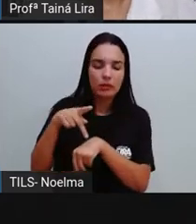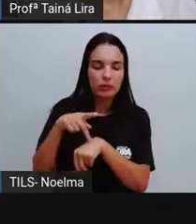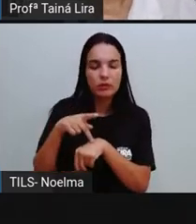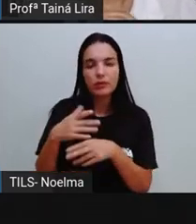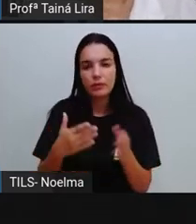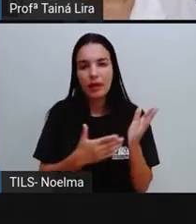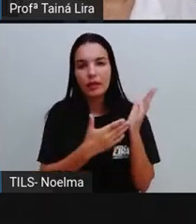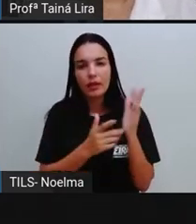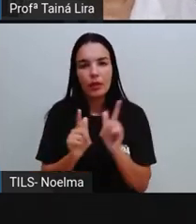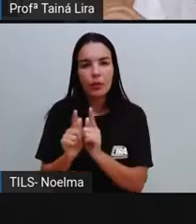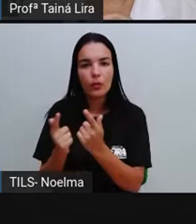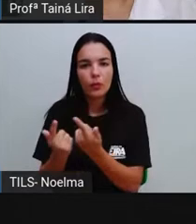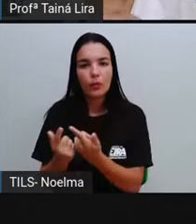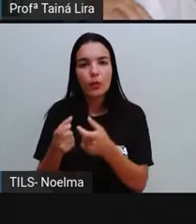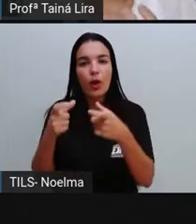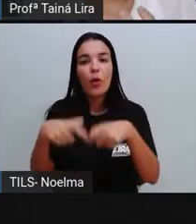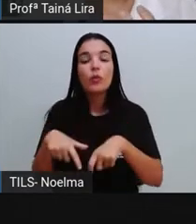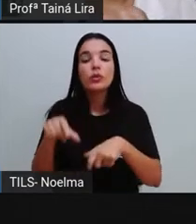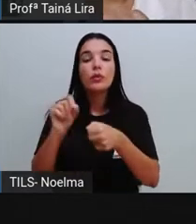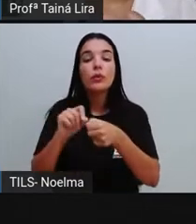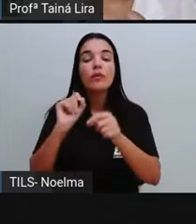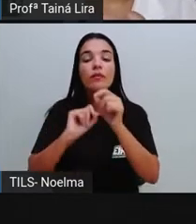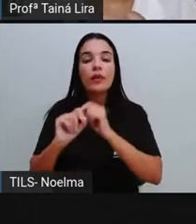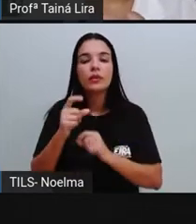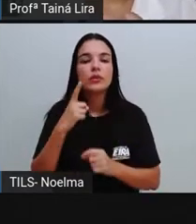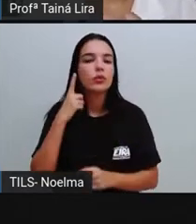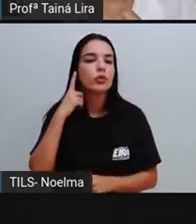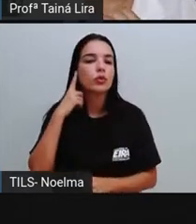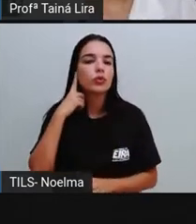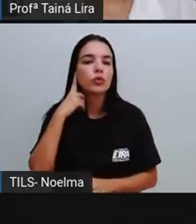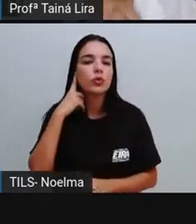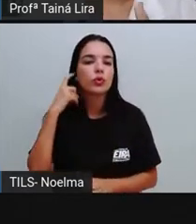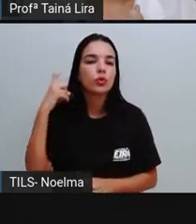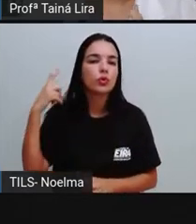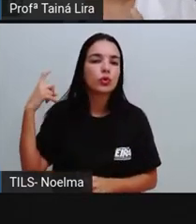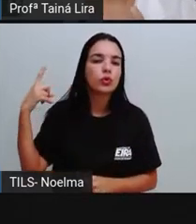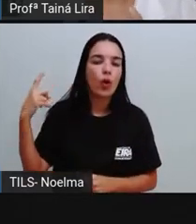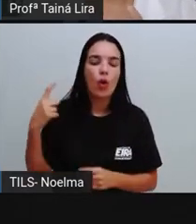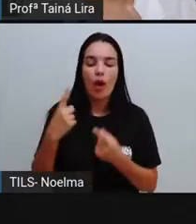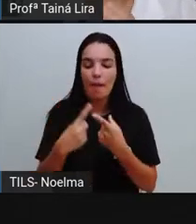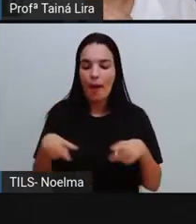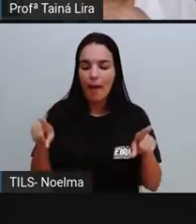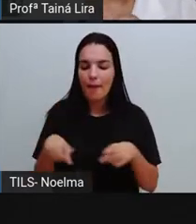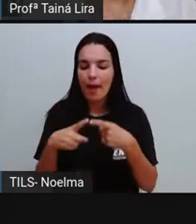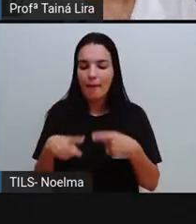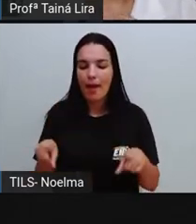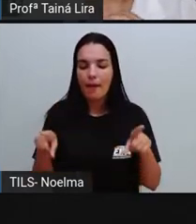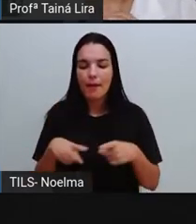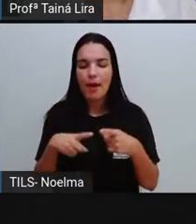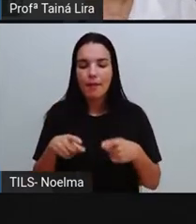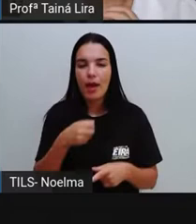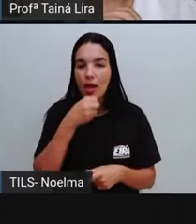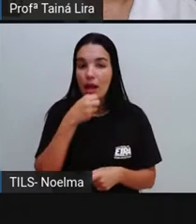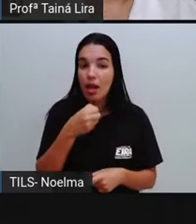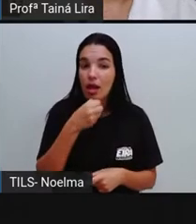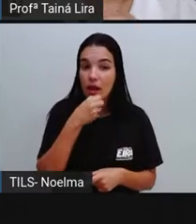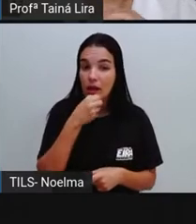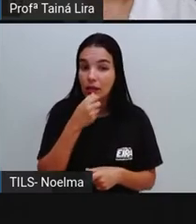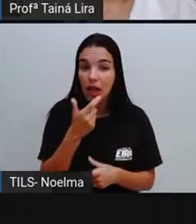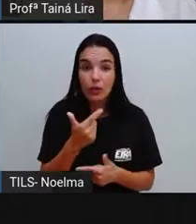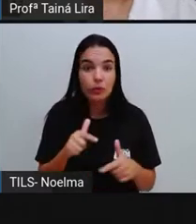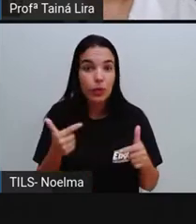tá? Onde eles produzem, eles cantam, eles em várias músicas eles não